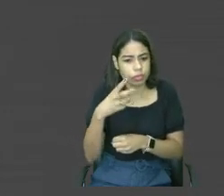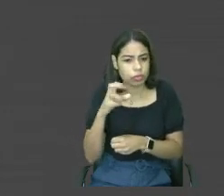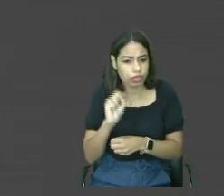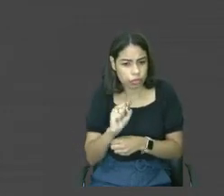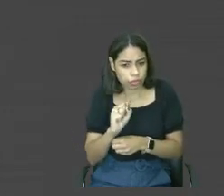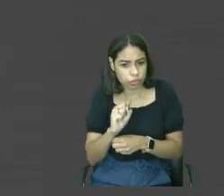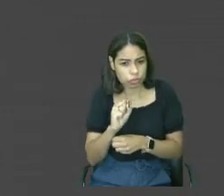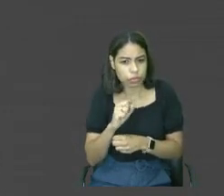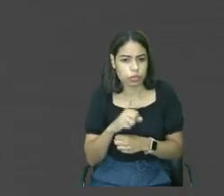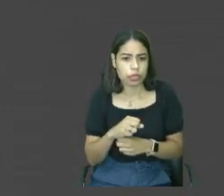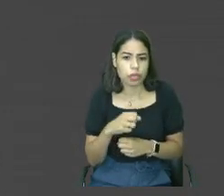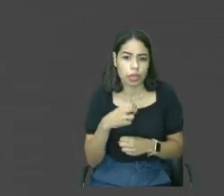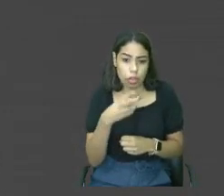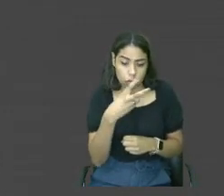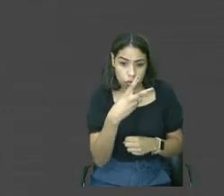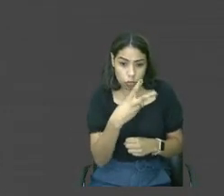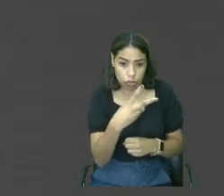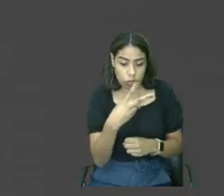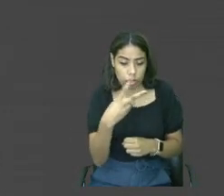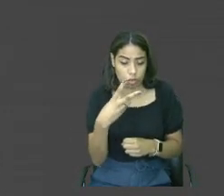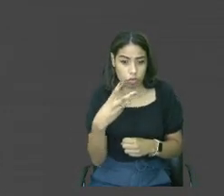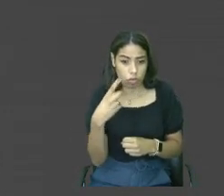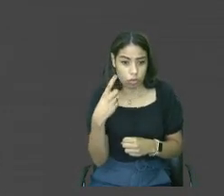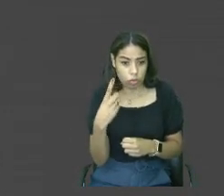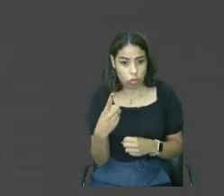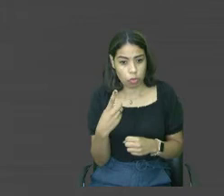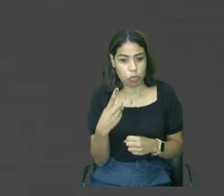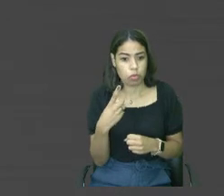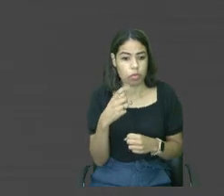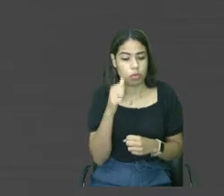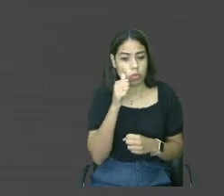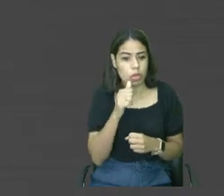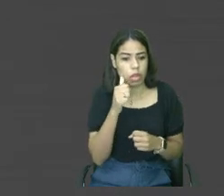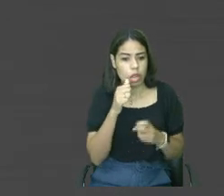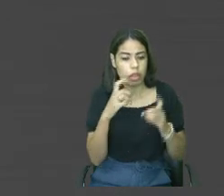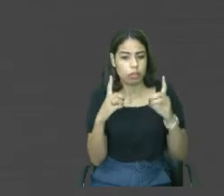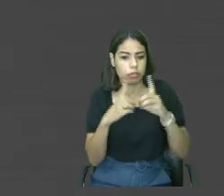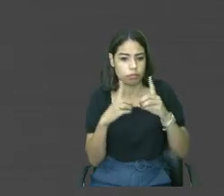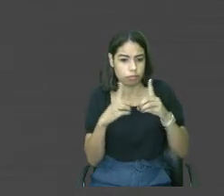211 mulheres atendidas para patologias genitais e mamárias,